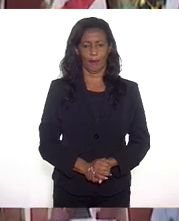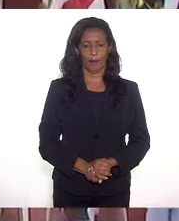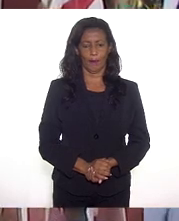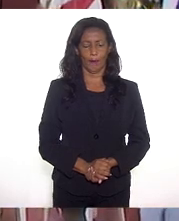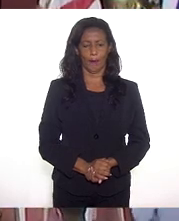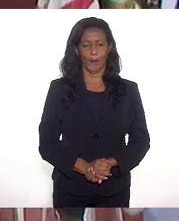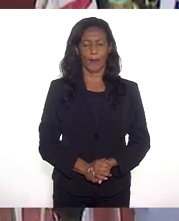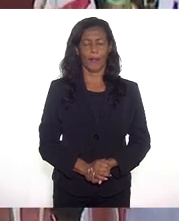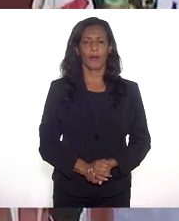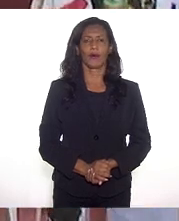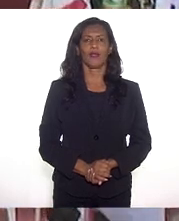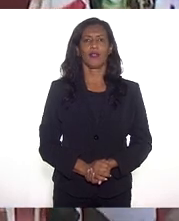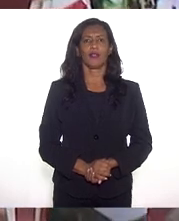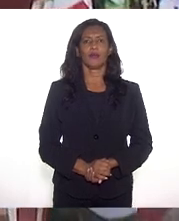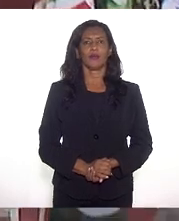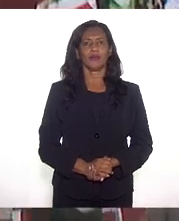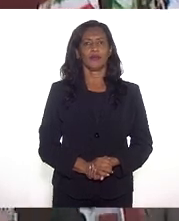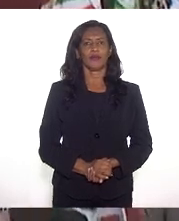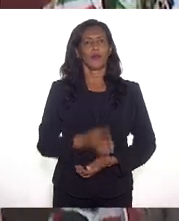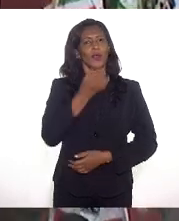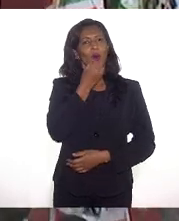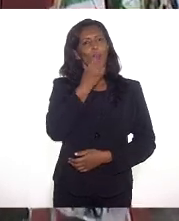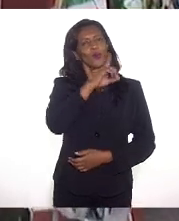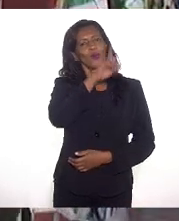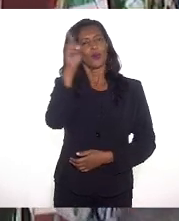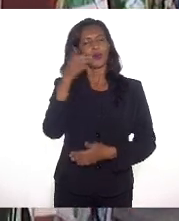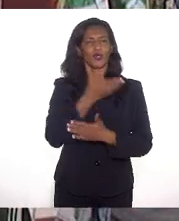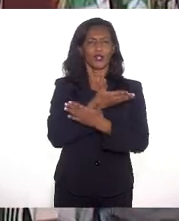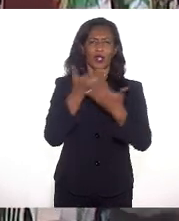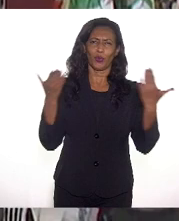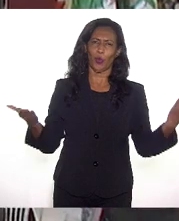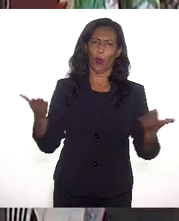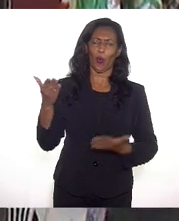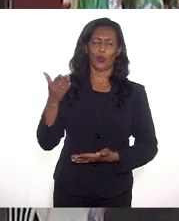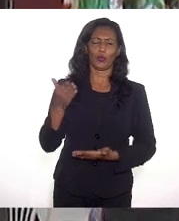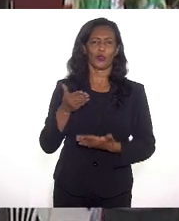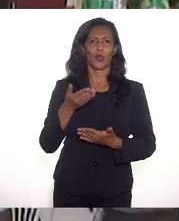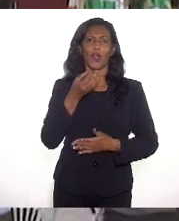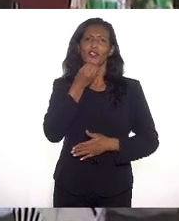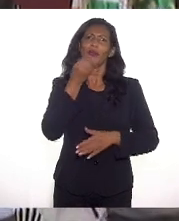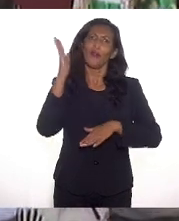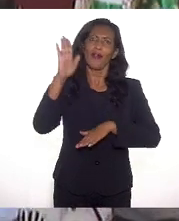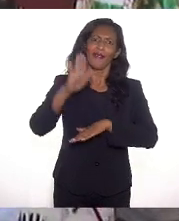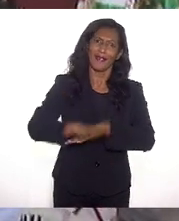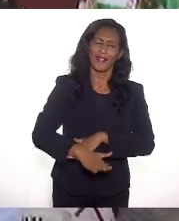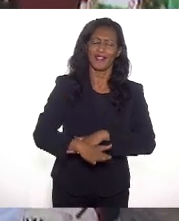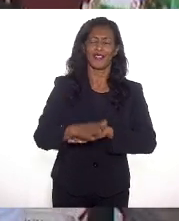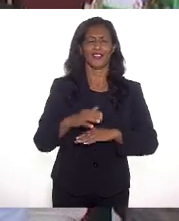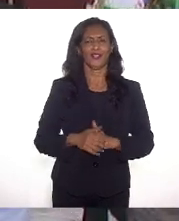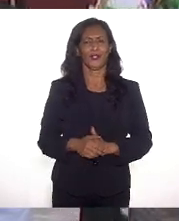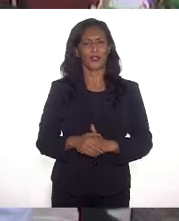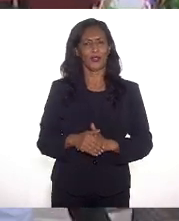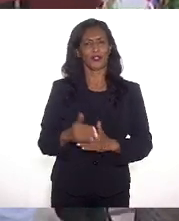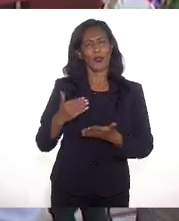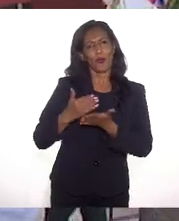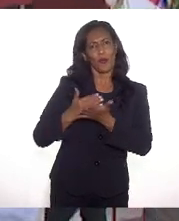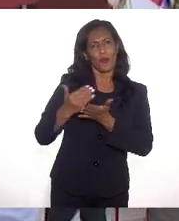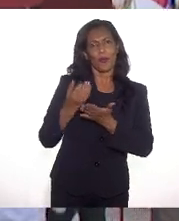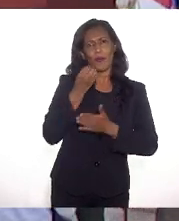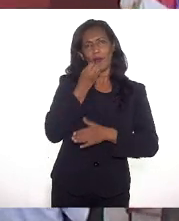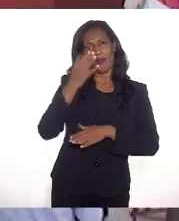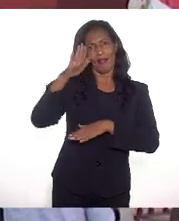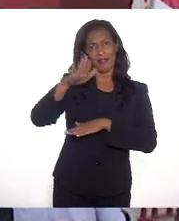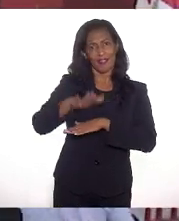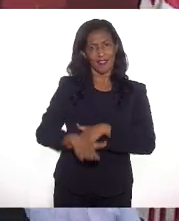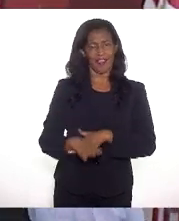E agora sim. Muito bom dia a todos, bom dia senhoras e senhores. Aliás, boa tarde já. É o comecinho de boa tarde.